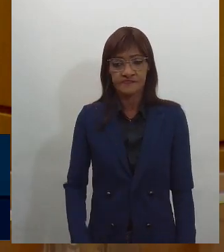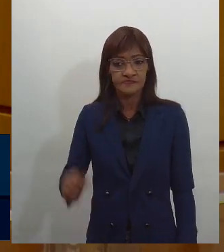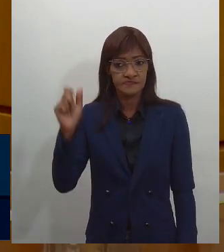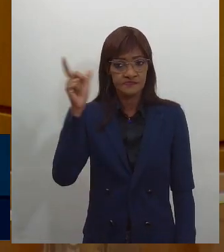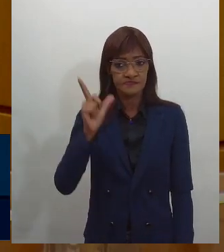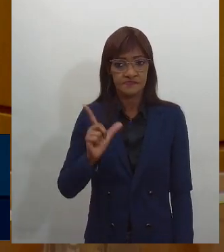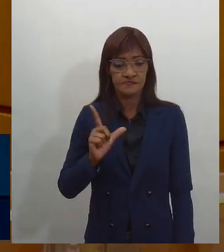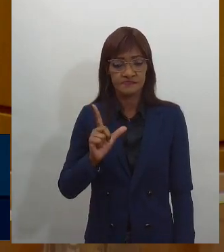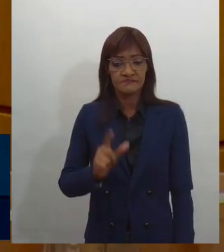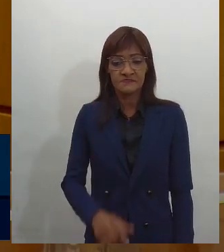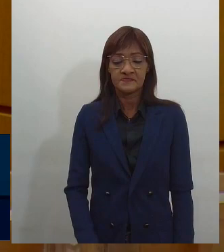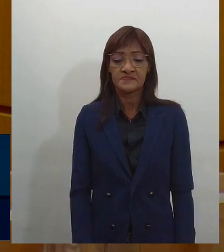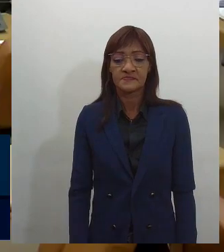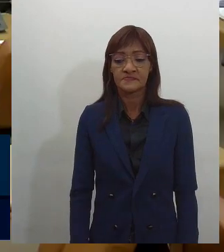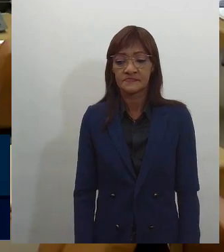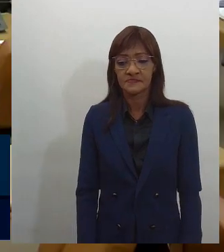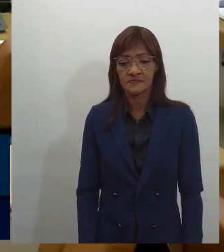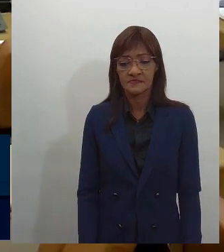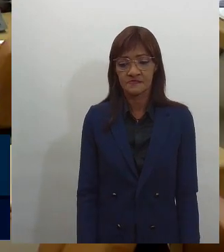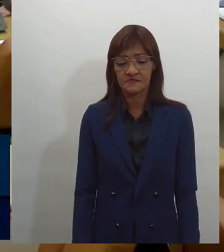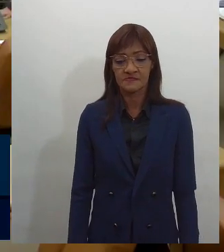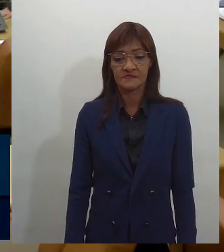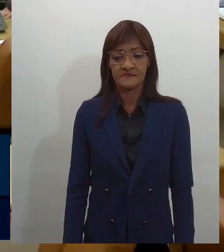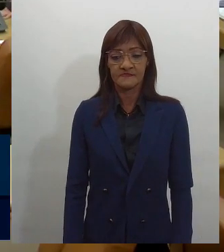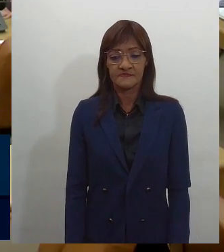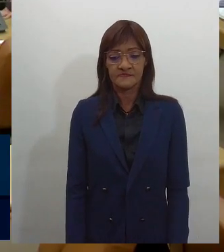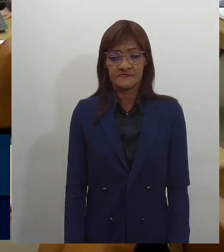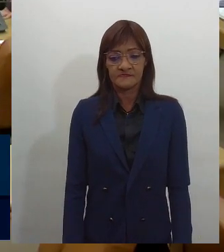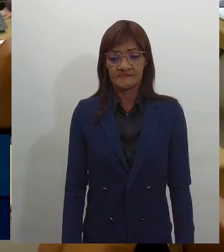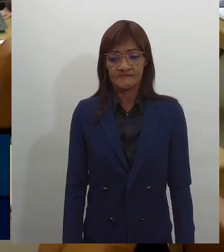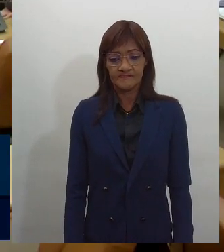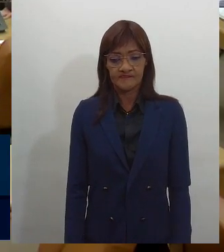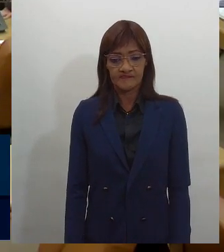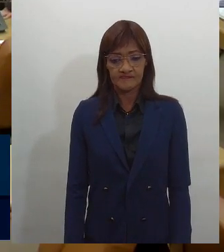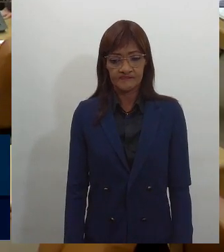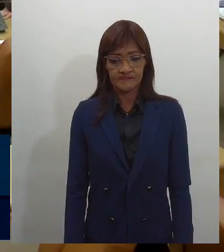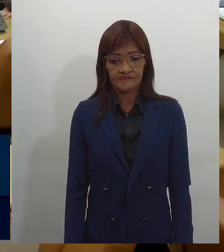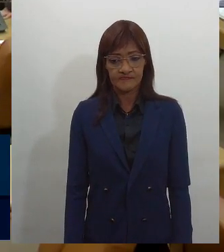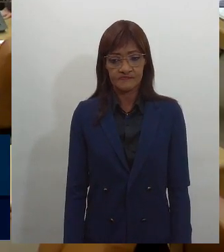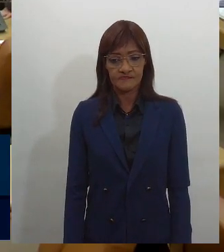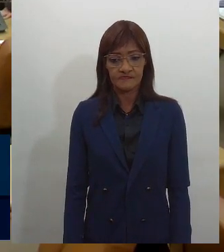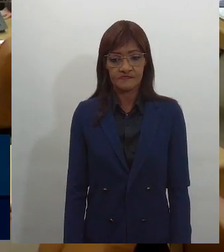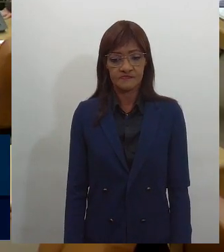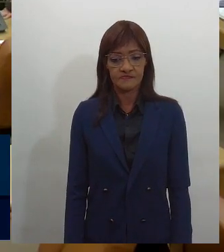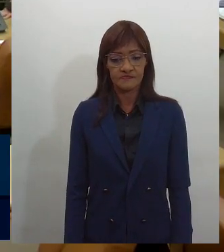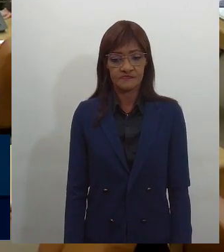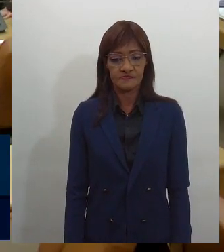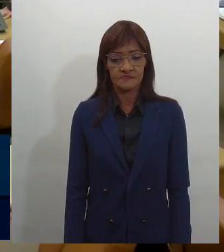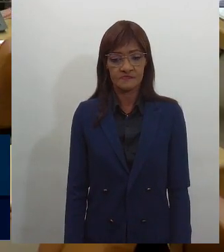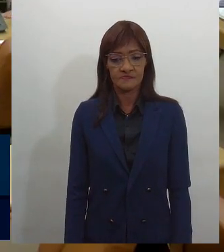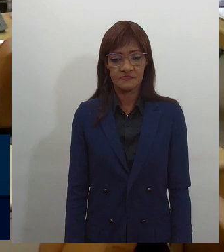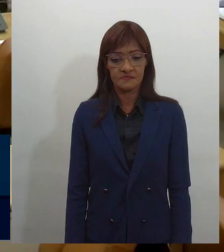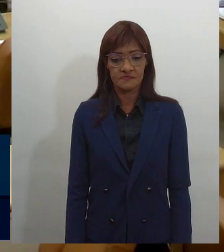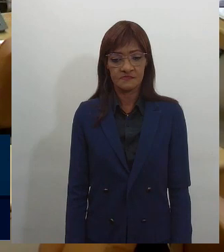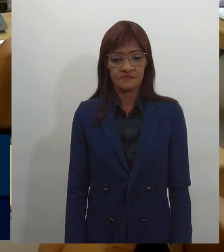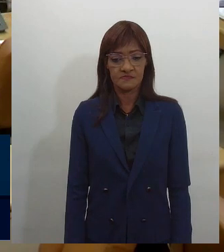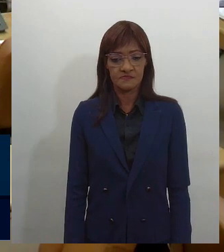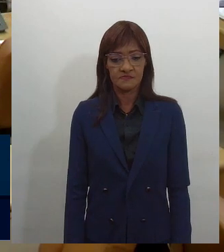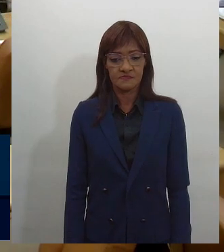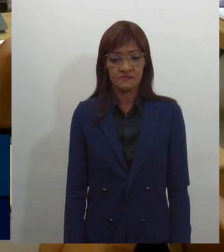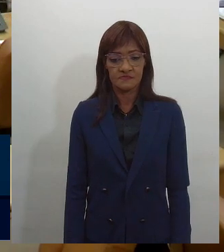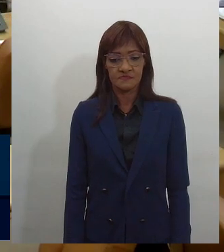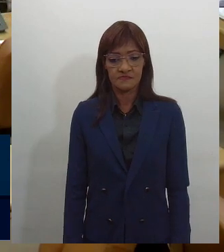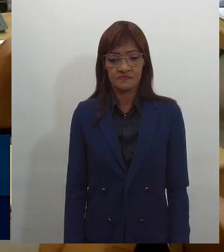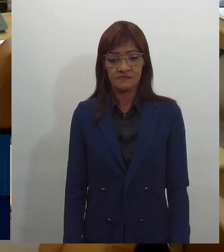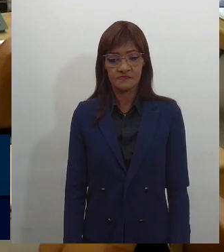quero me somar aqui às suas palavras, que a gente tem encontrado essa grande dificuldade e por eu morar em Aquidabão, por eu viver em Aquidabão, eu